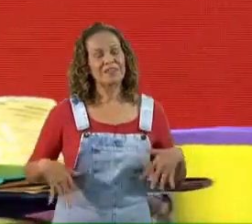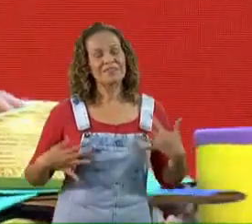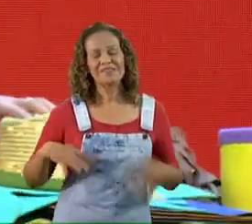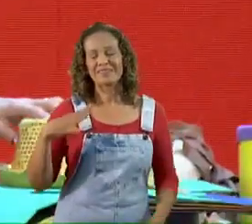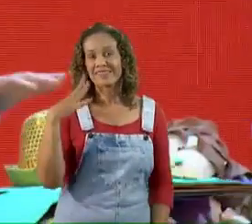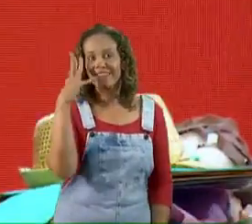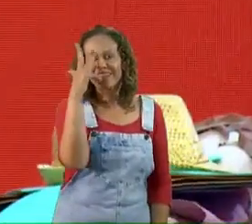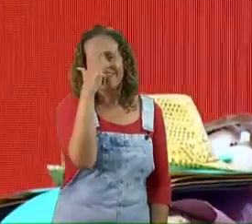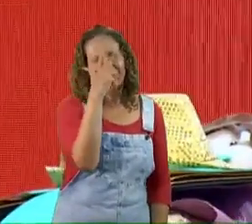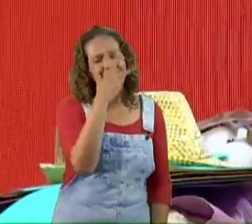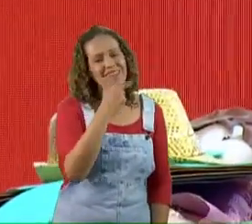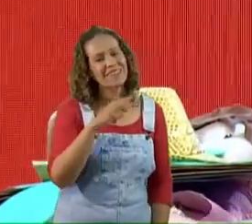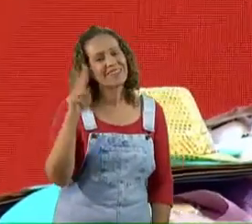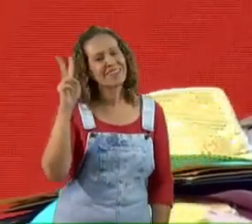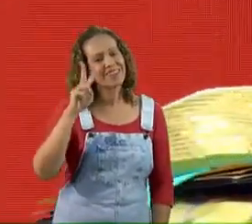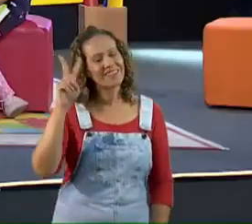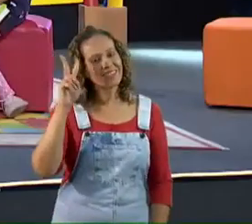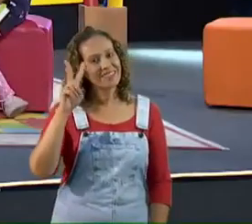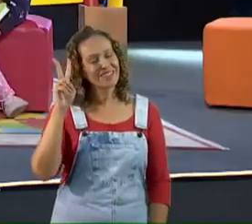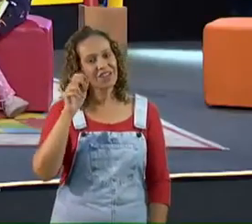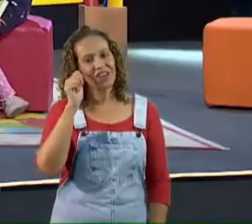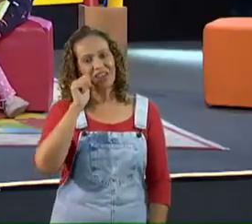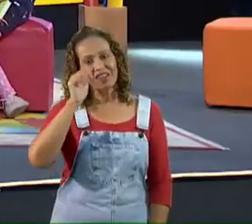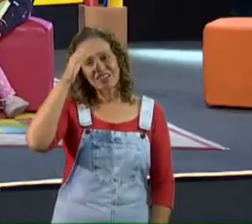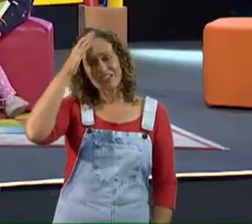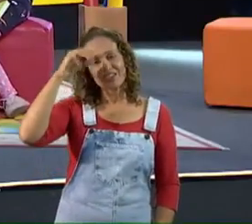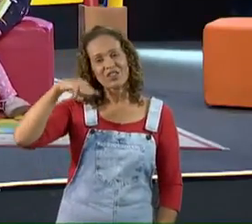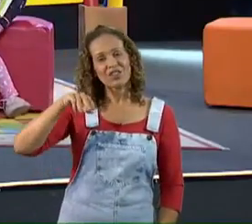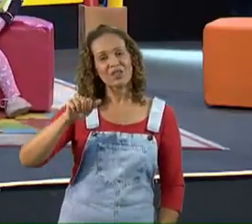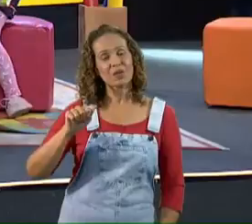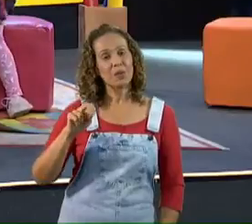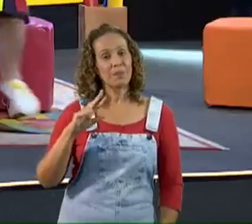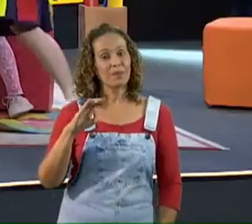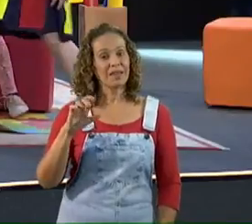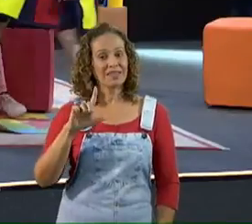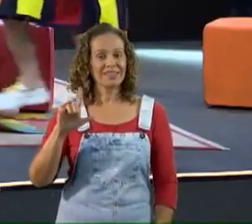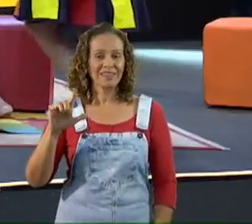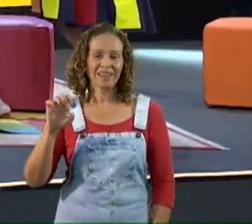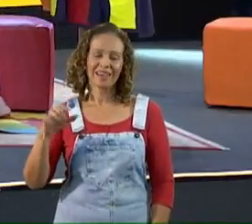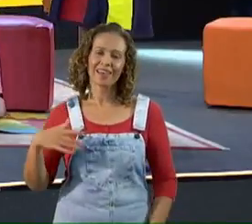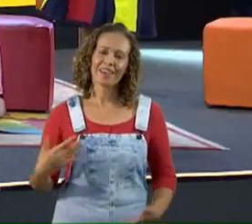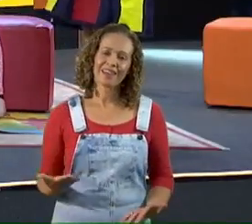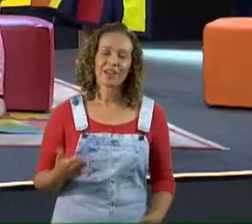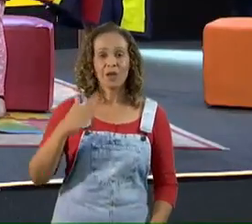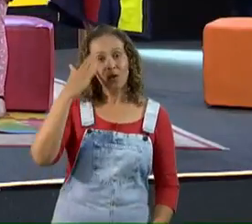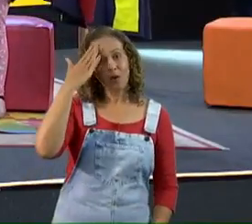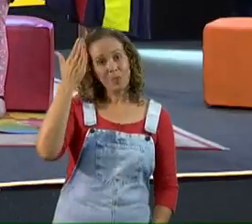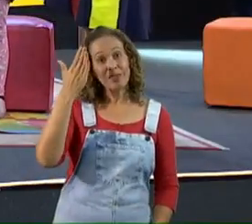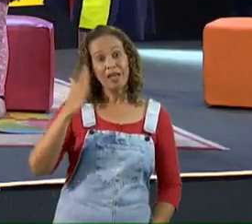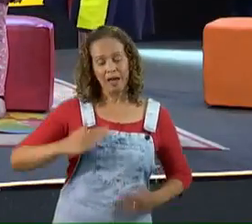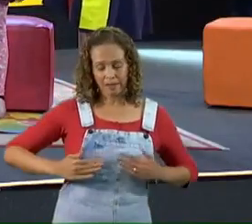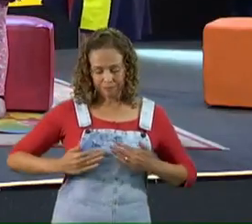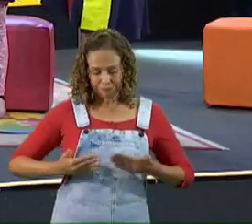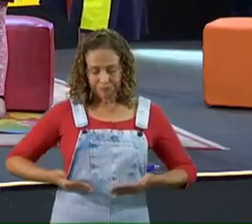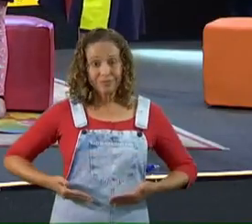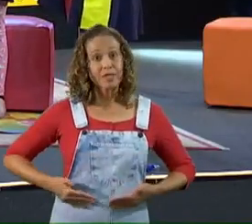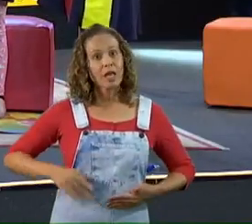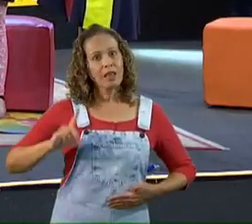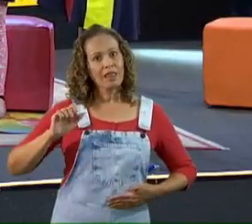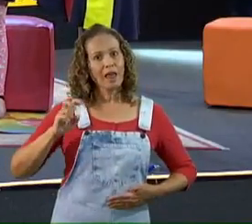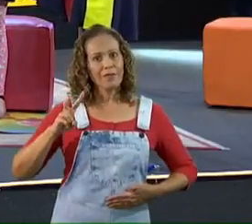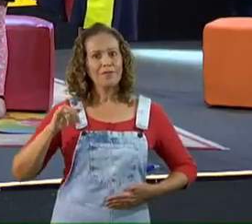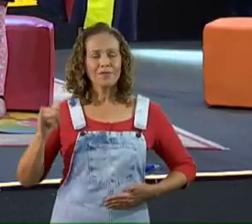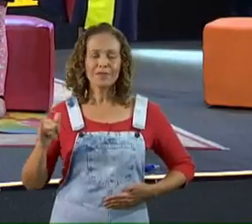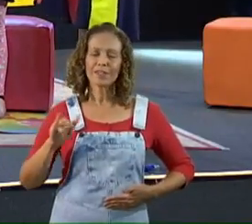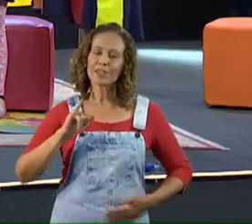lindo, crianças, essa história, tia Marcele. Muito obrigada, Davi, Juju. Que Deus abençoe vocês grandemente,